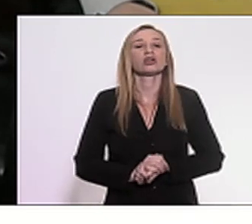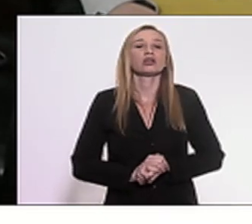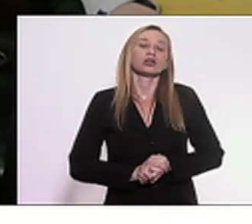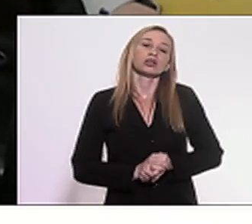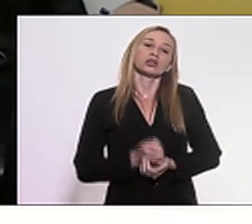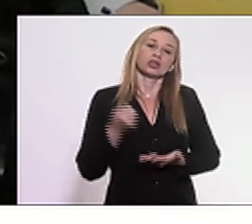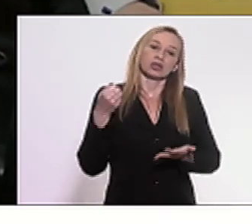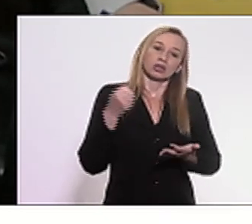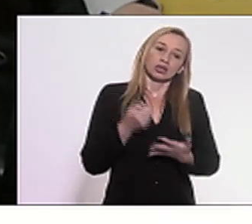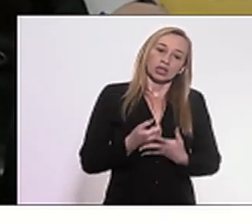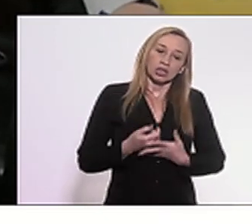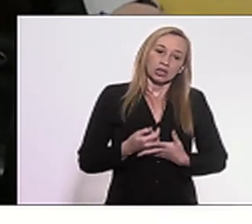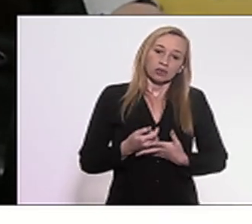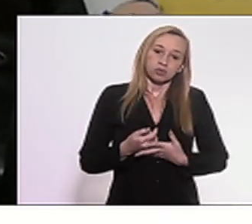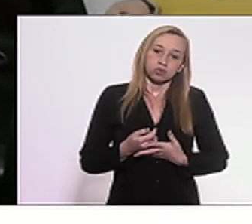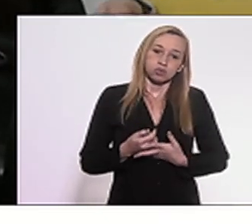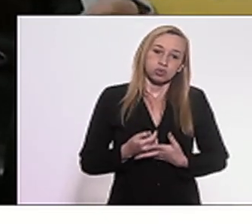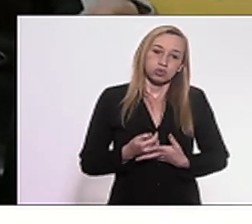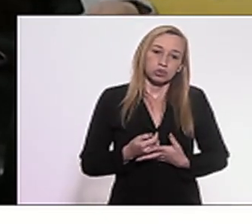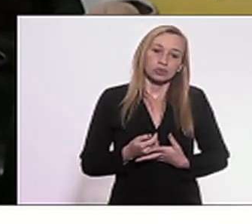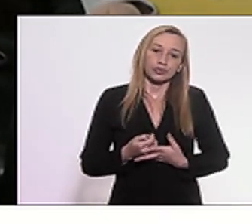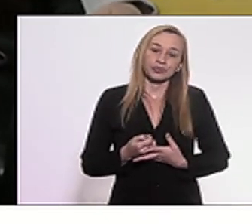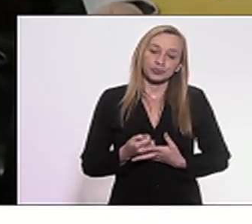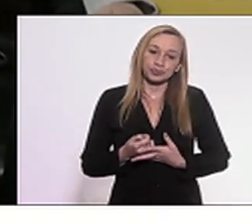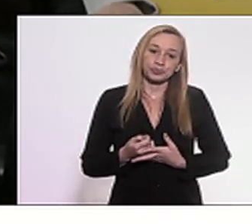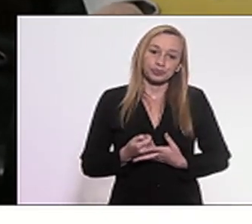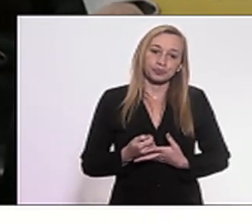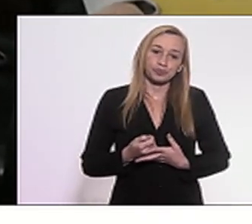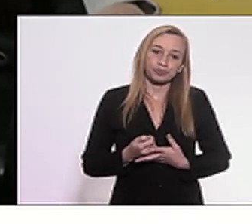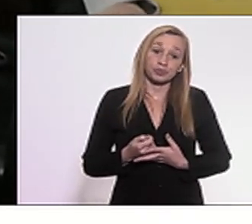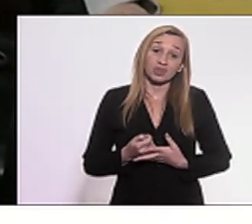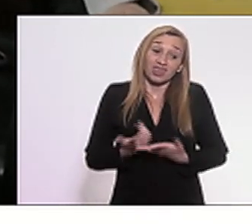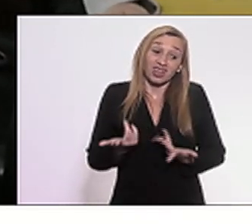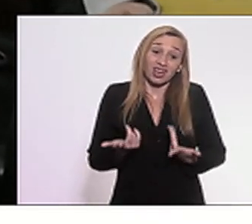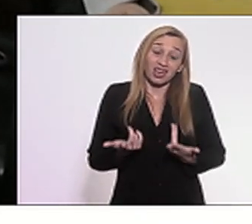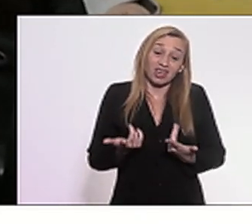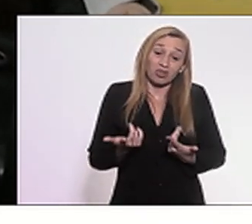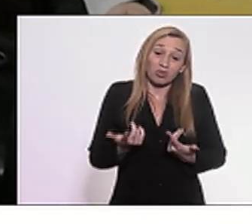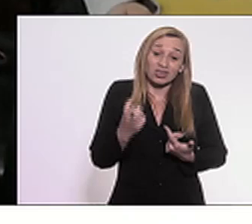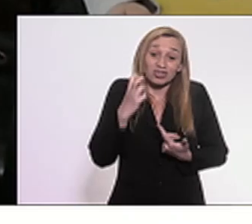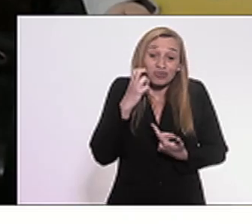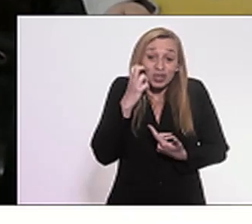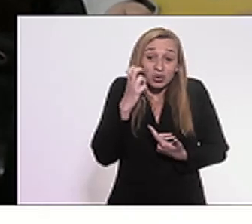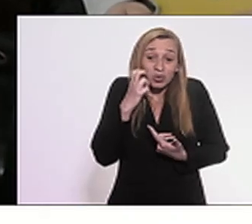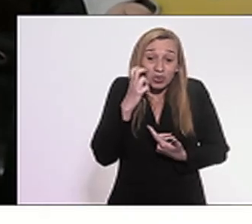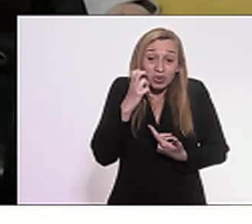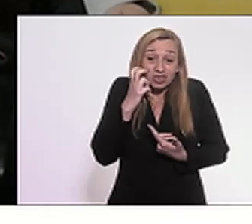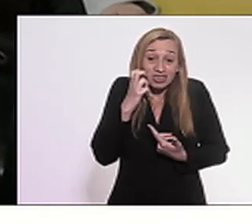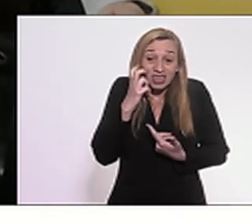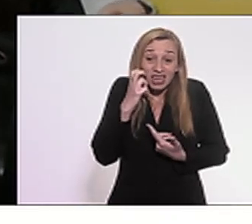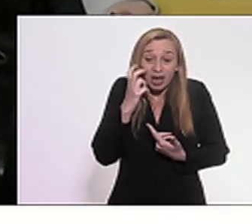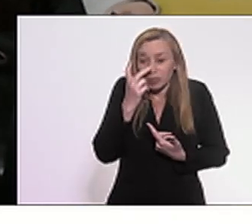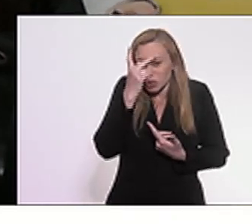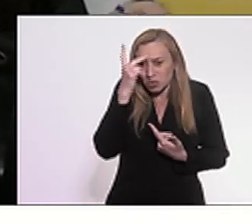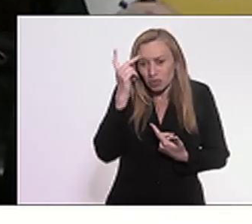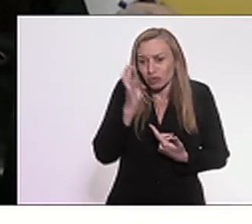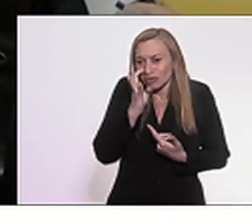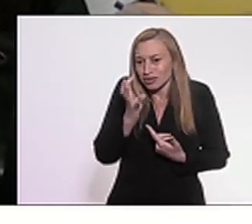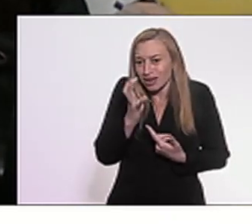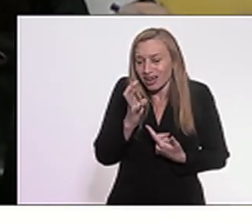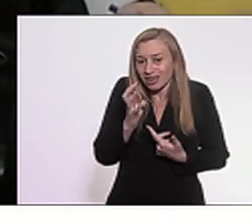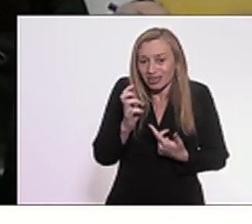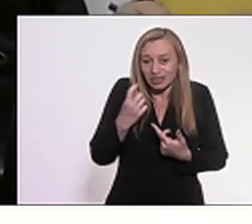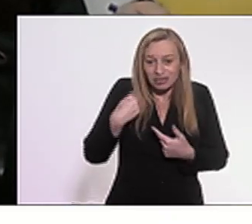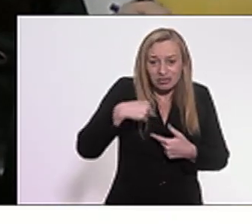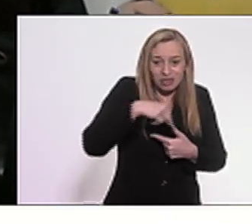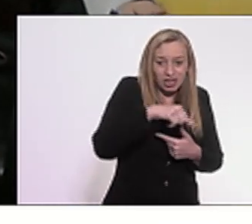que são servidores. Isso aí já gera uma situação de constrangimento, já gera uma situação que chama atenção e isso já tem um efeito, a